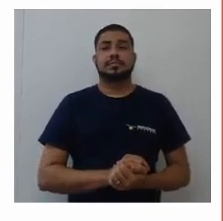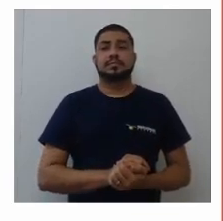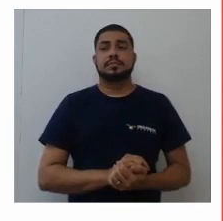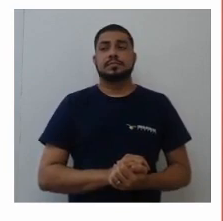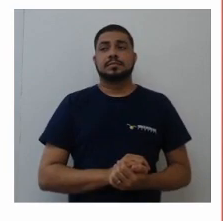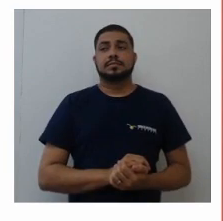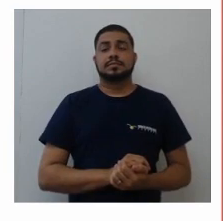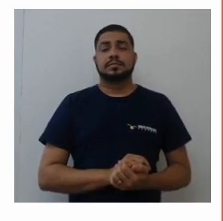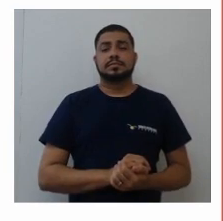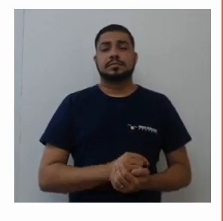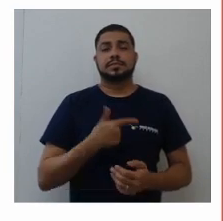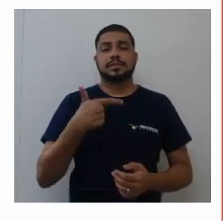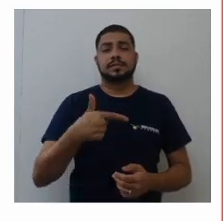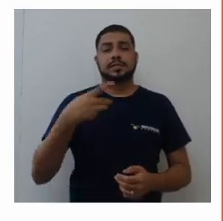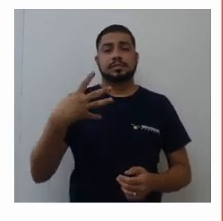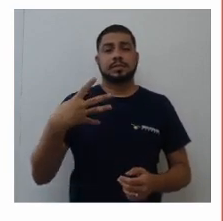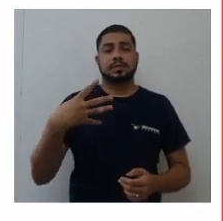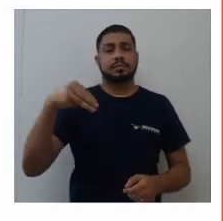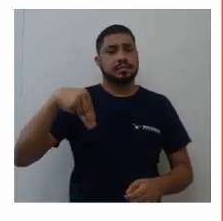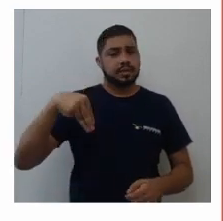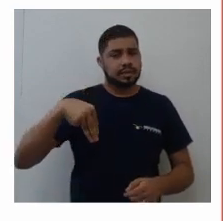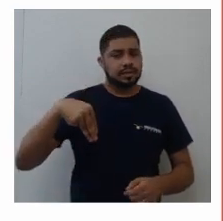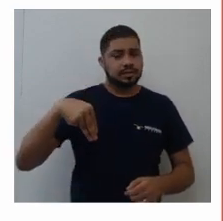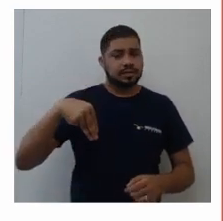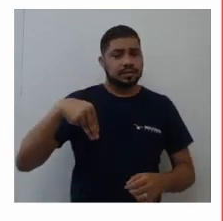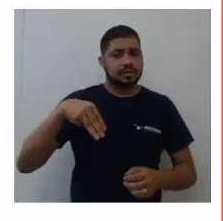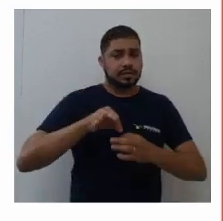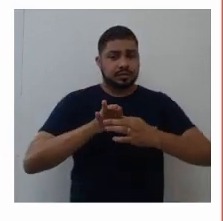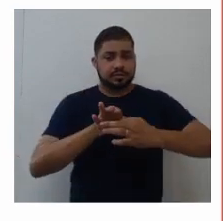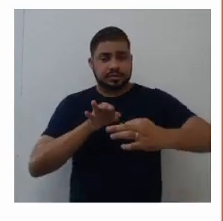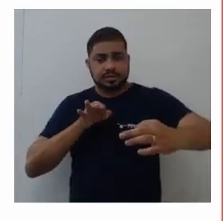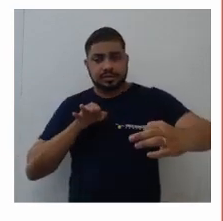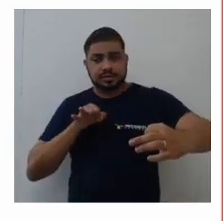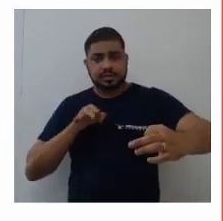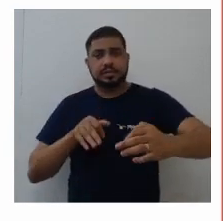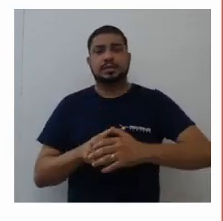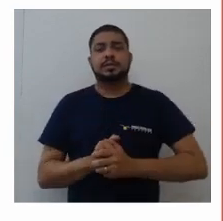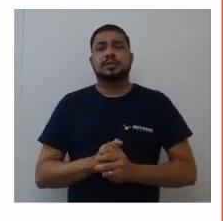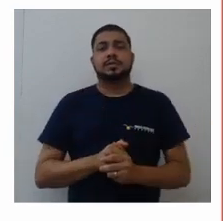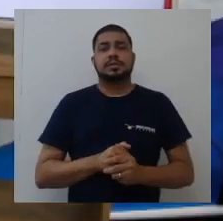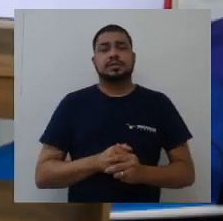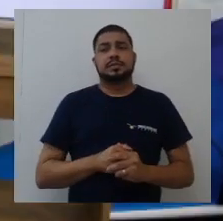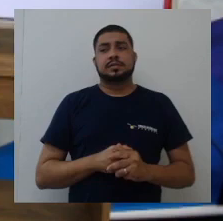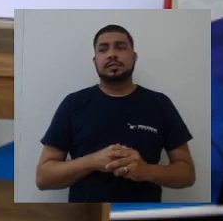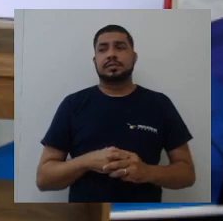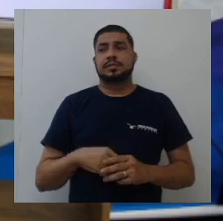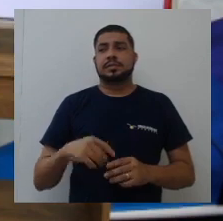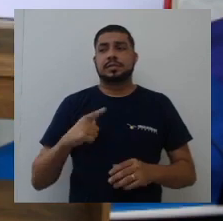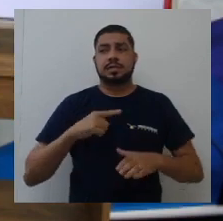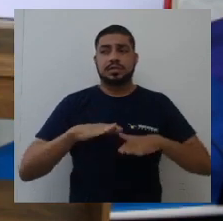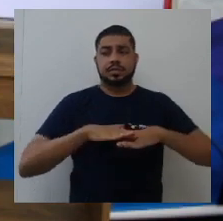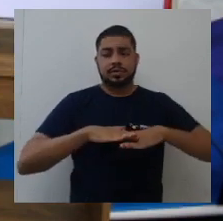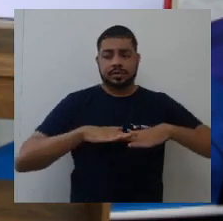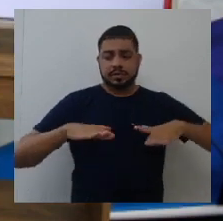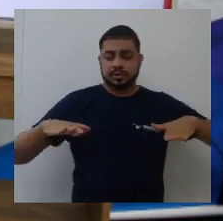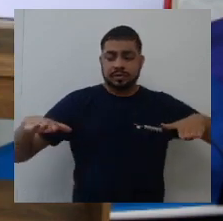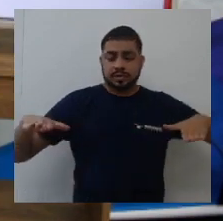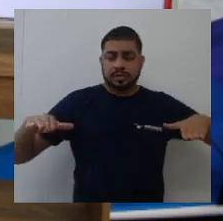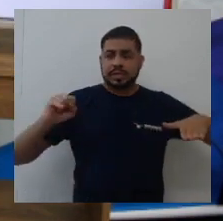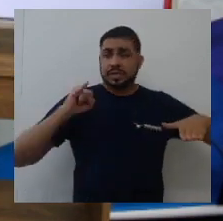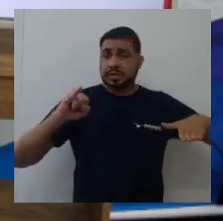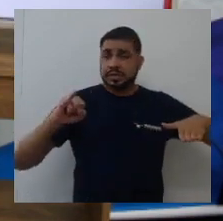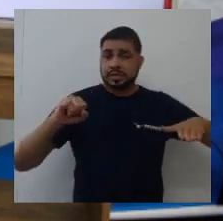Eu tenho aqui 24 metros, é essa distância na horizontal. E você já sabe, se o